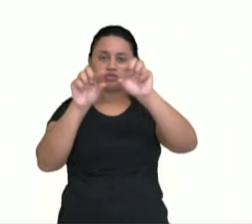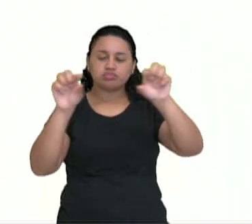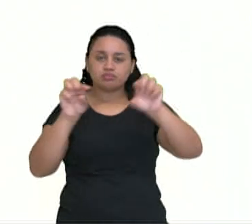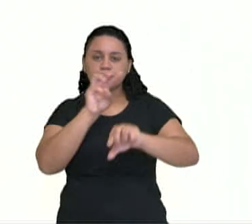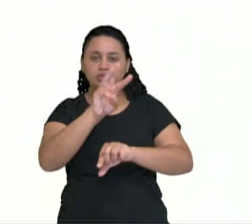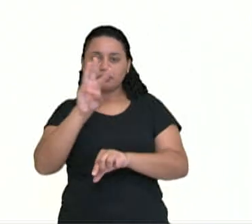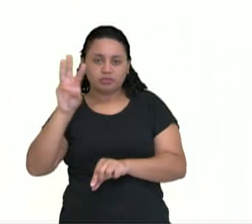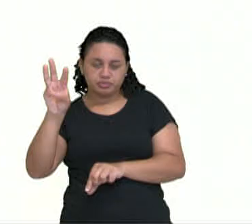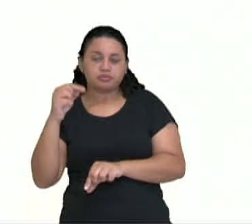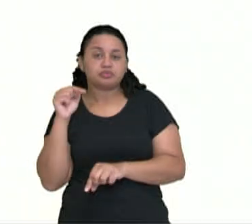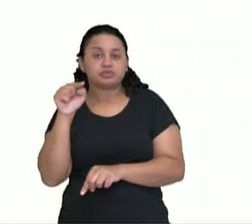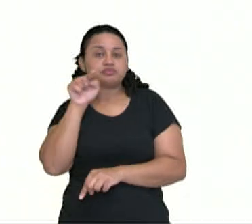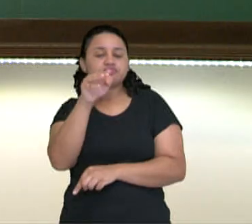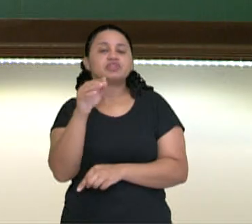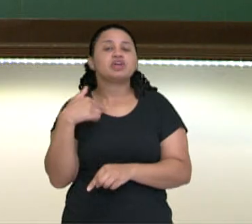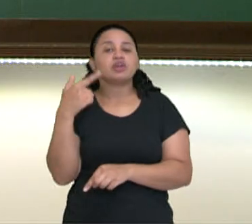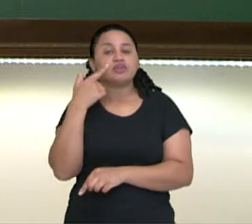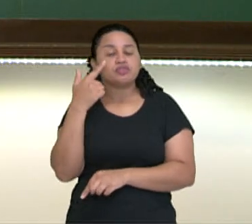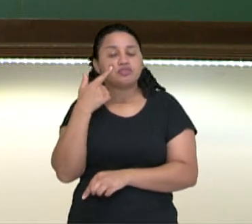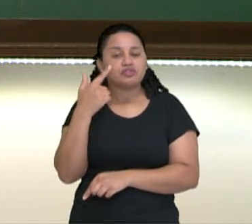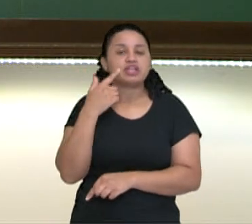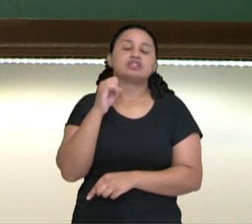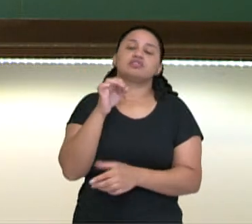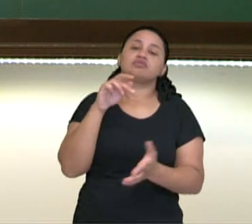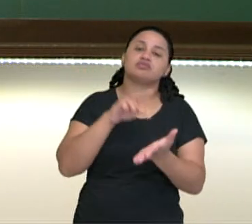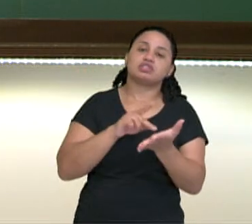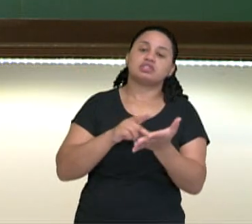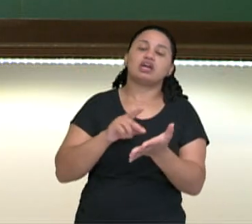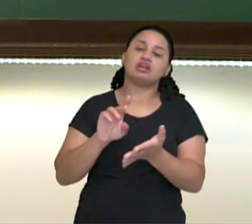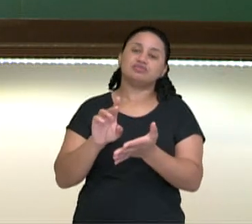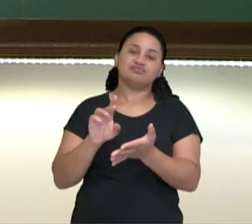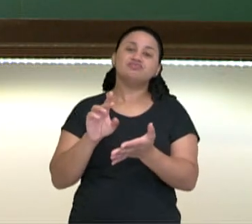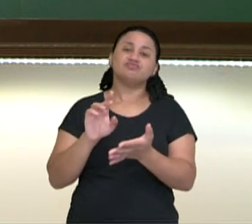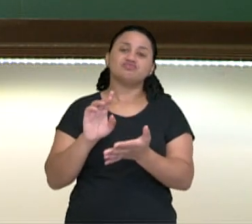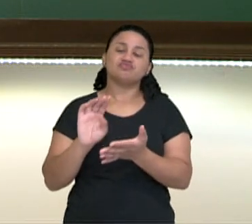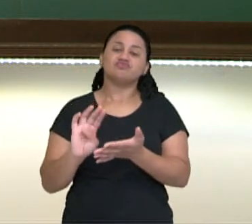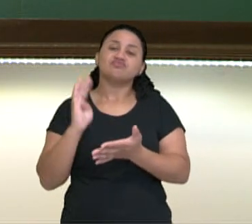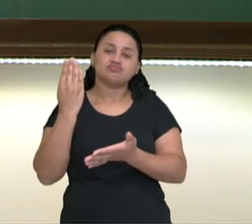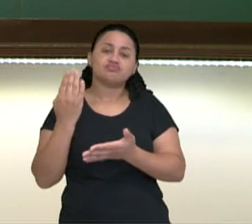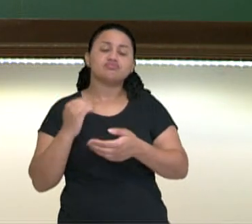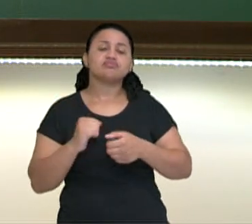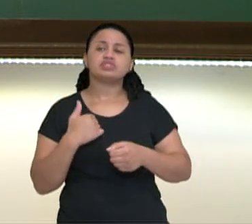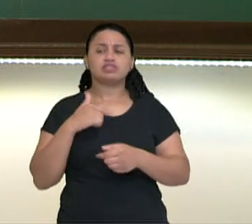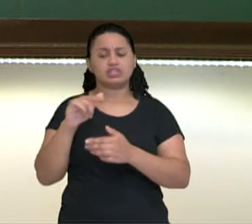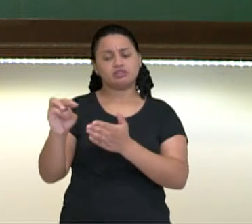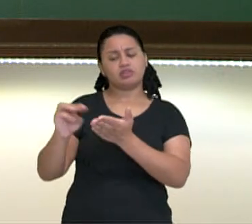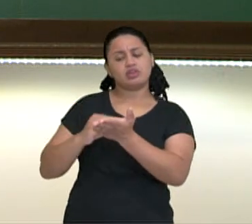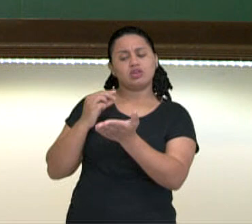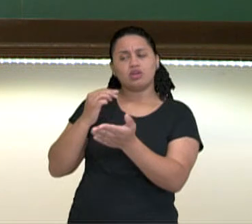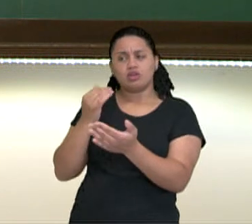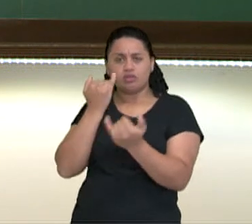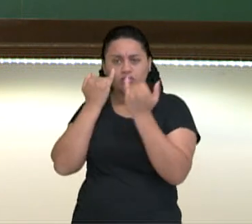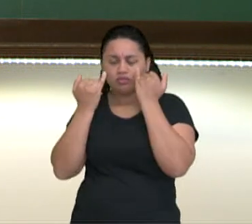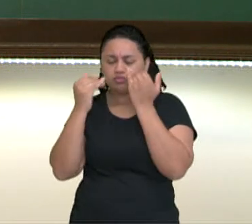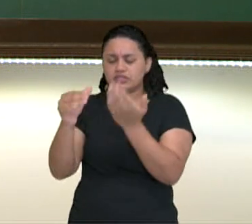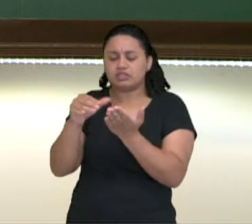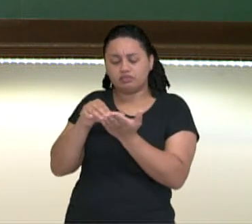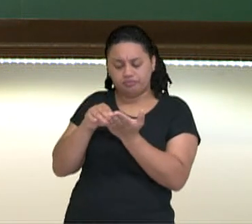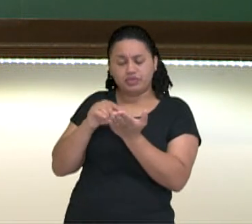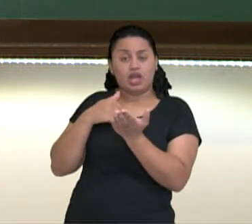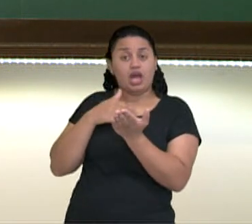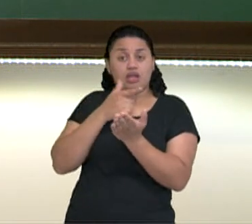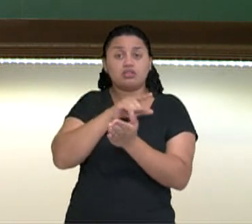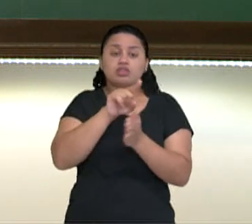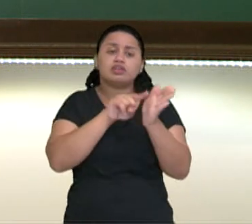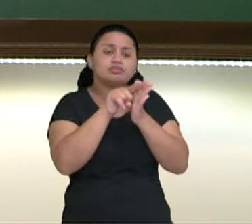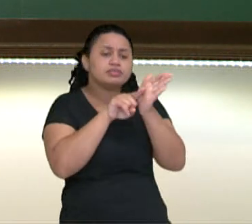g1.globo.com/fato ou fake. É importante você receber uma informação e consultar algum site, eu dei aqui exemplo de 3,